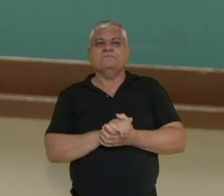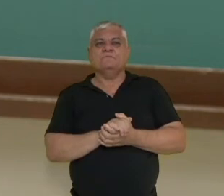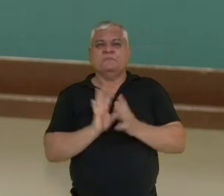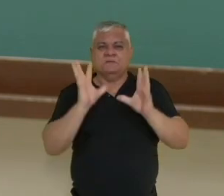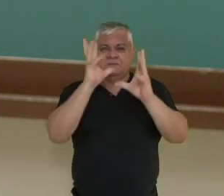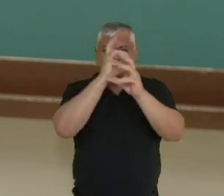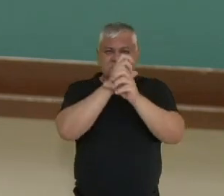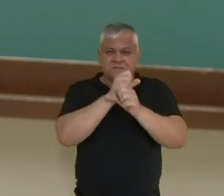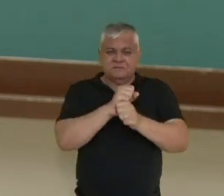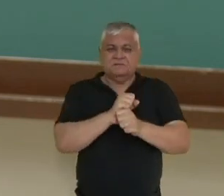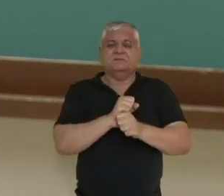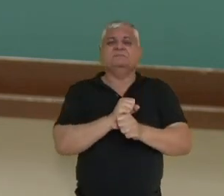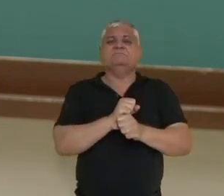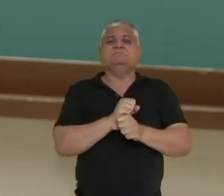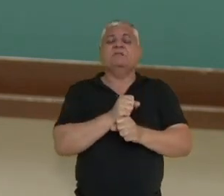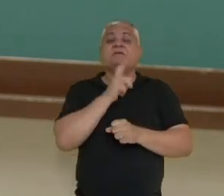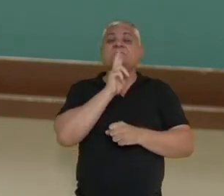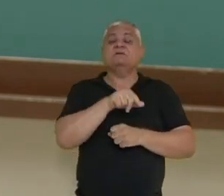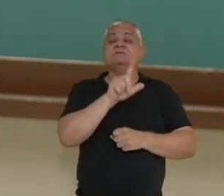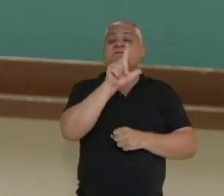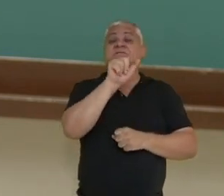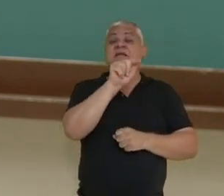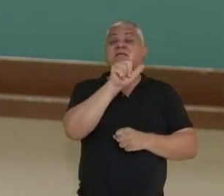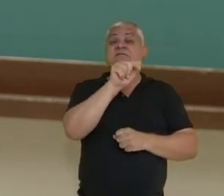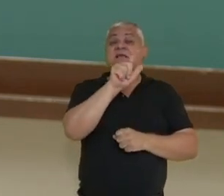fazendo a somatória, eu sei que vai dar